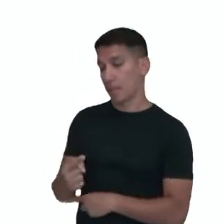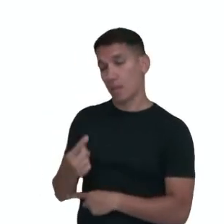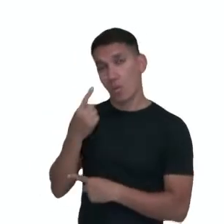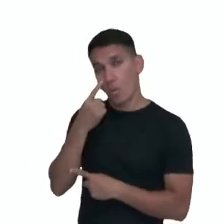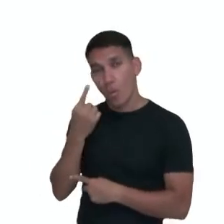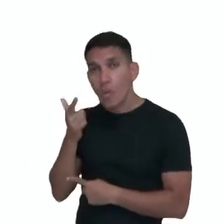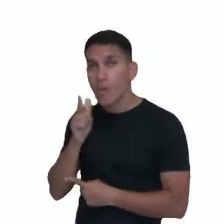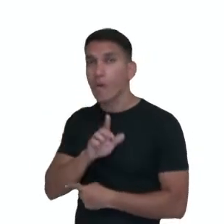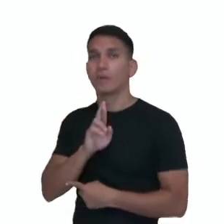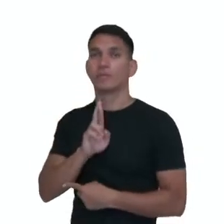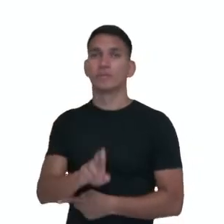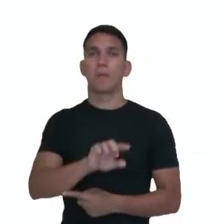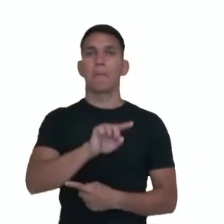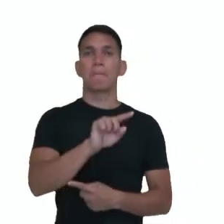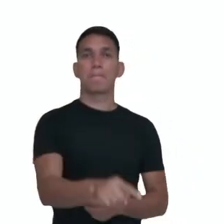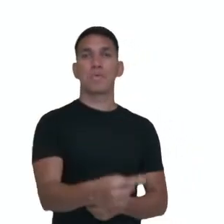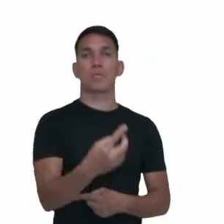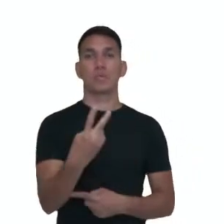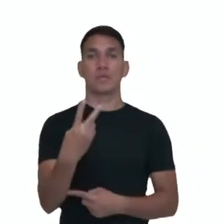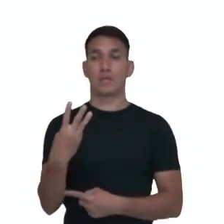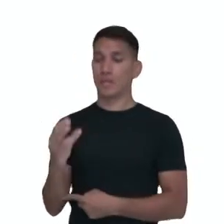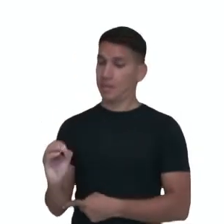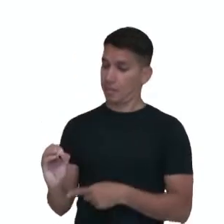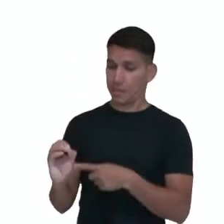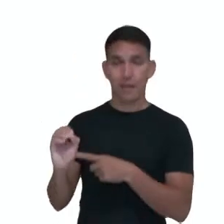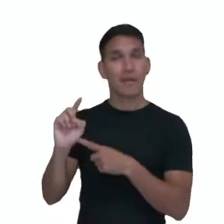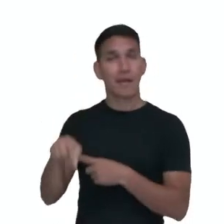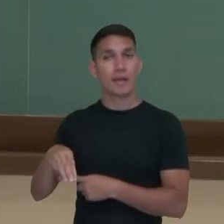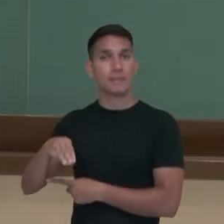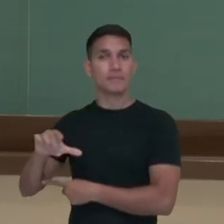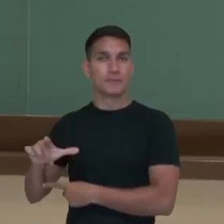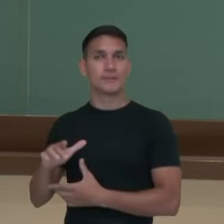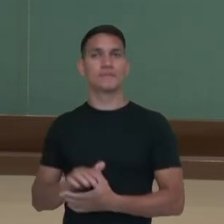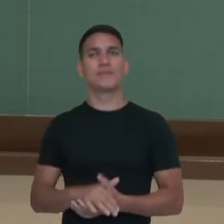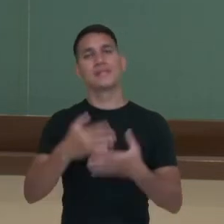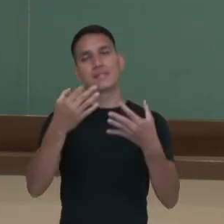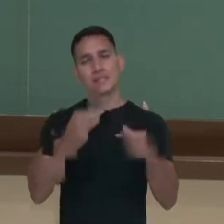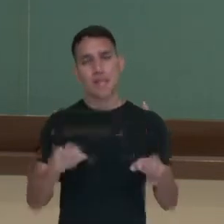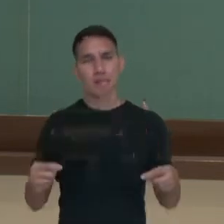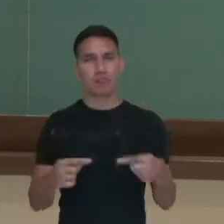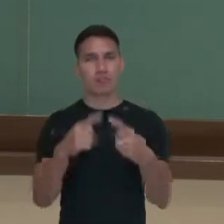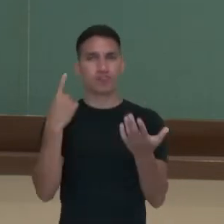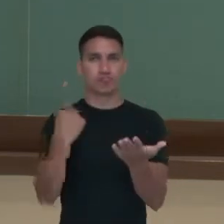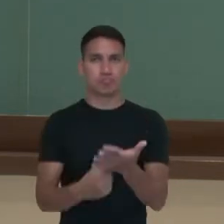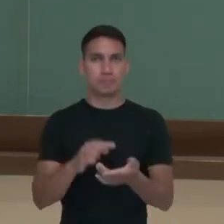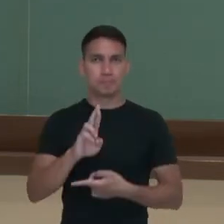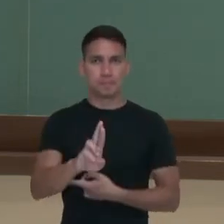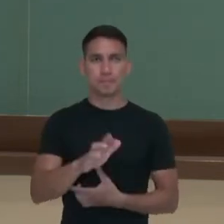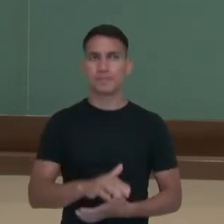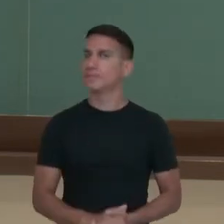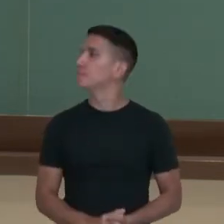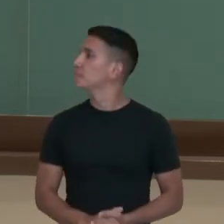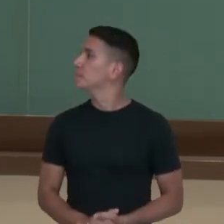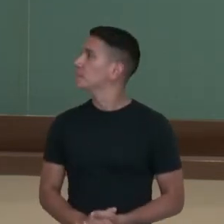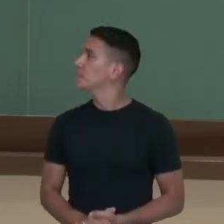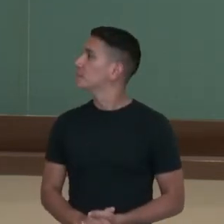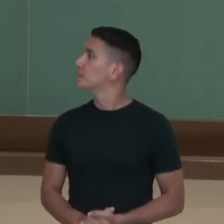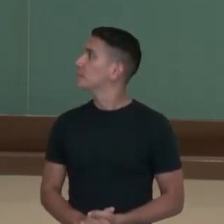né, 1.230 mililitros é a unidade correta aqui para essa nossa resolução.